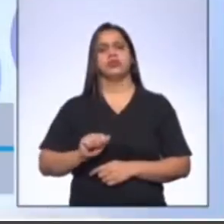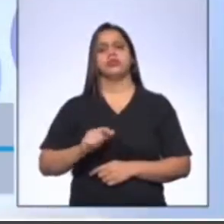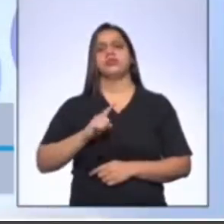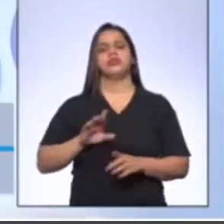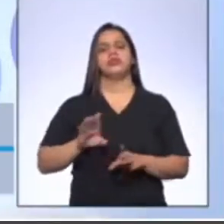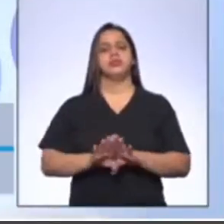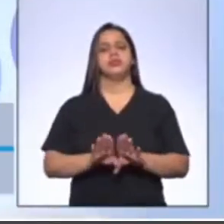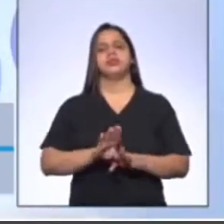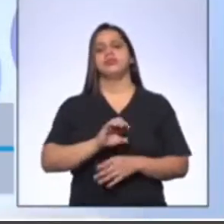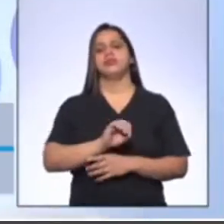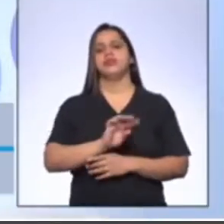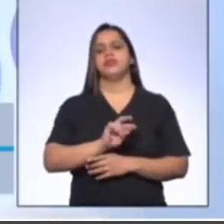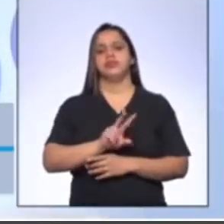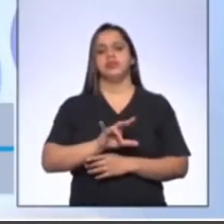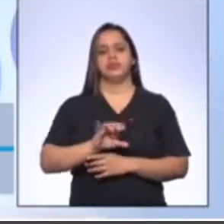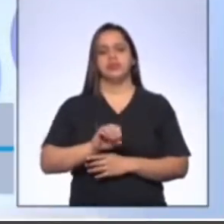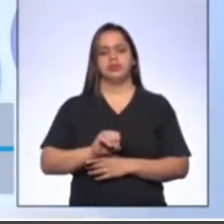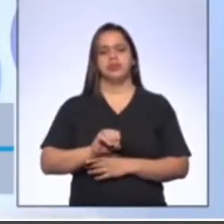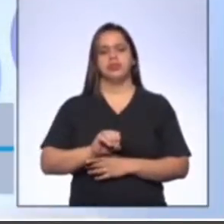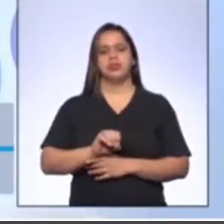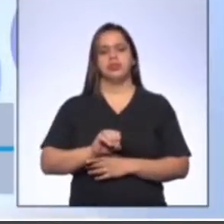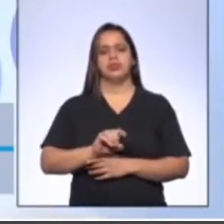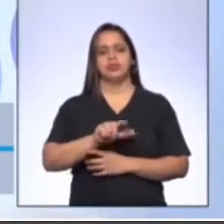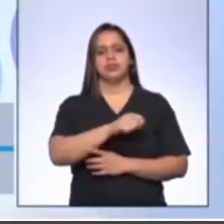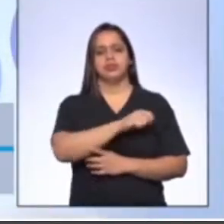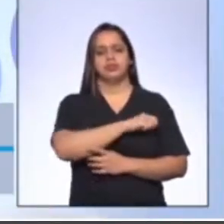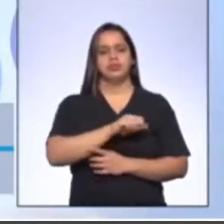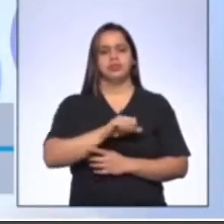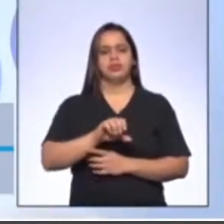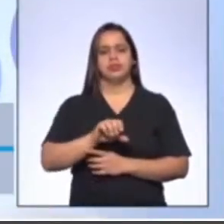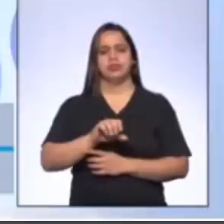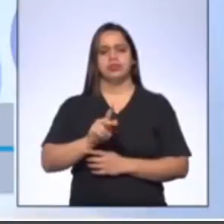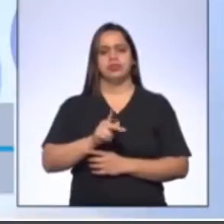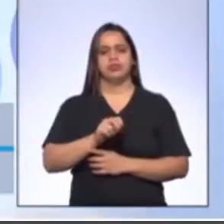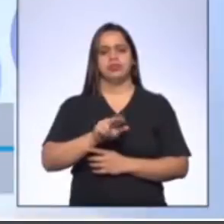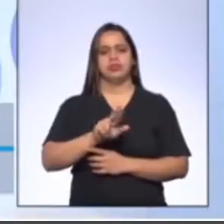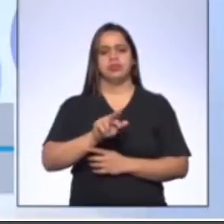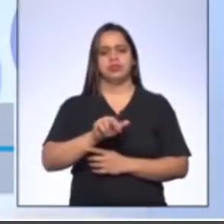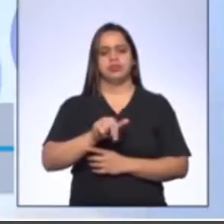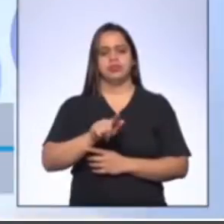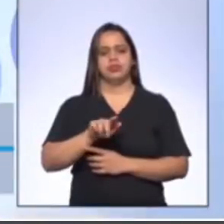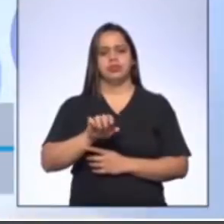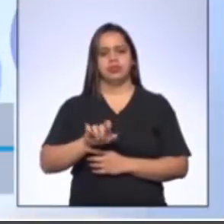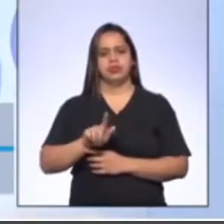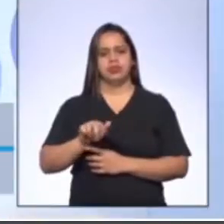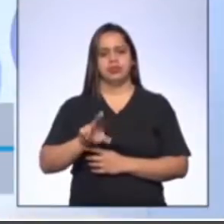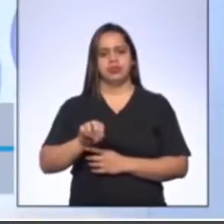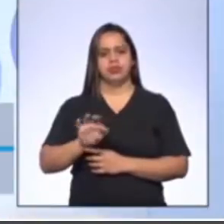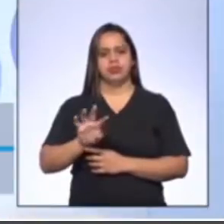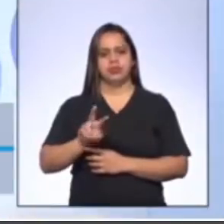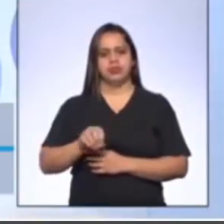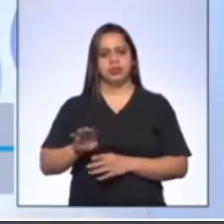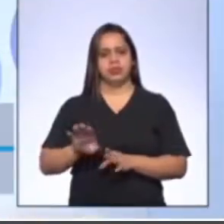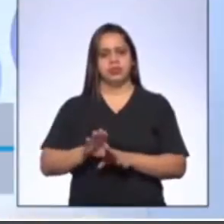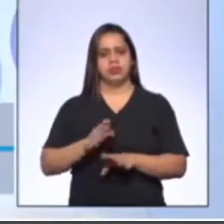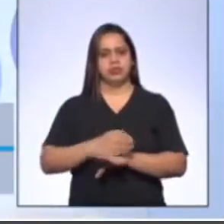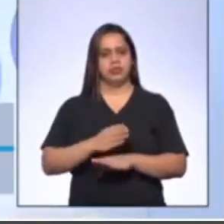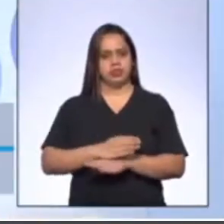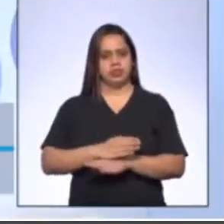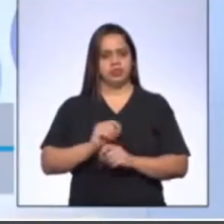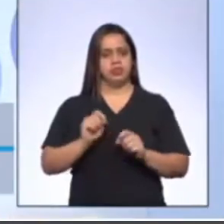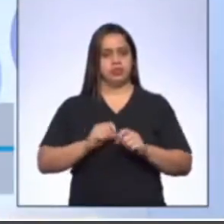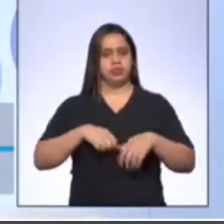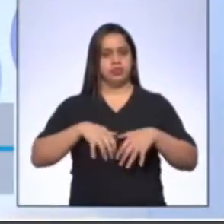aqui otávio henry gustavo pessoal todo participando aí é